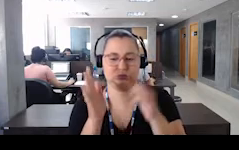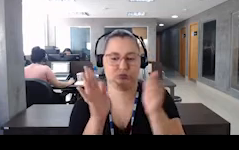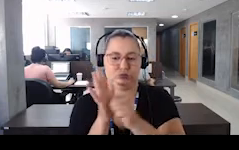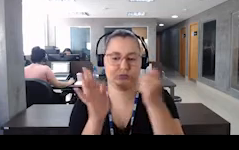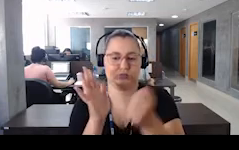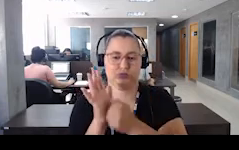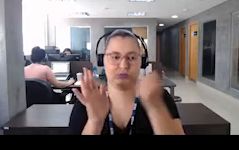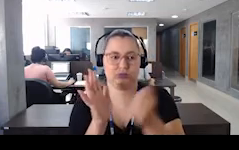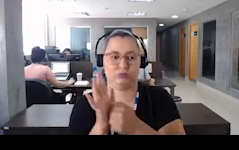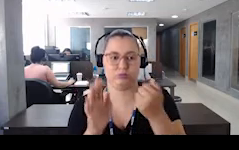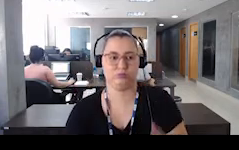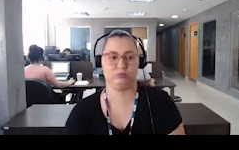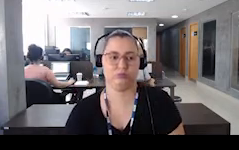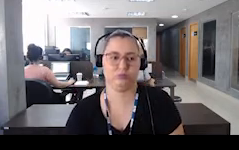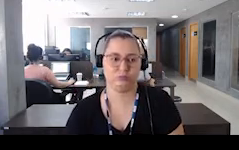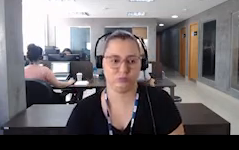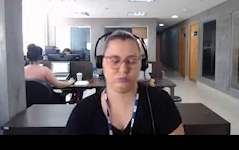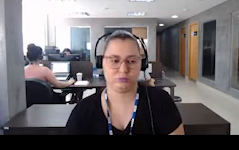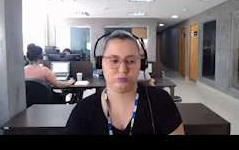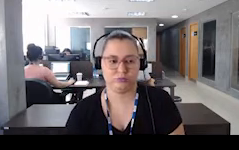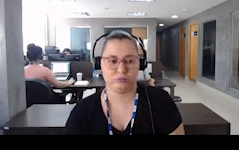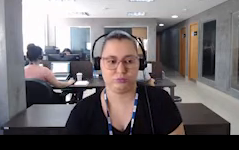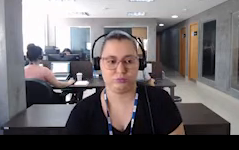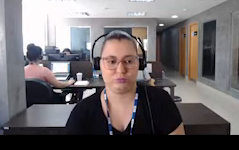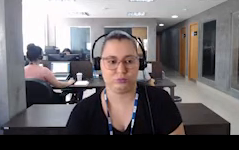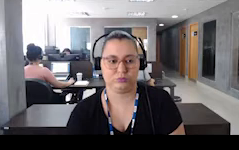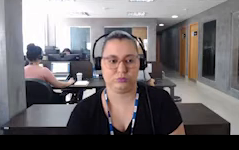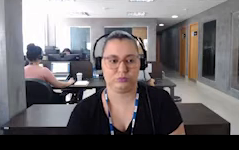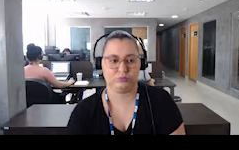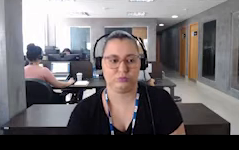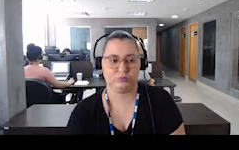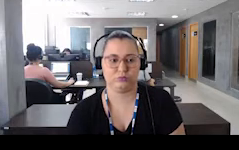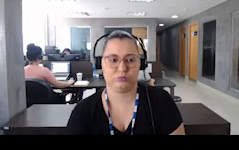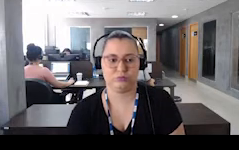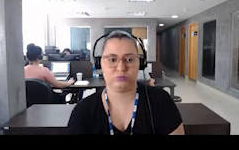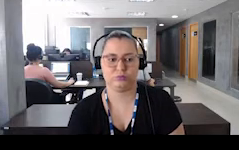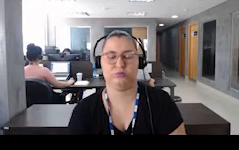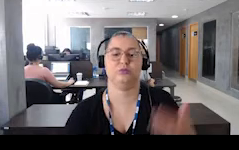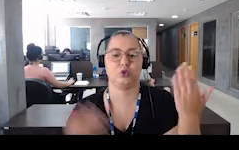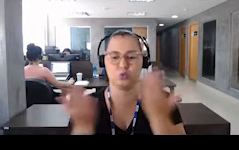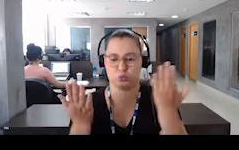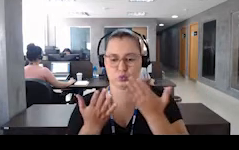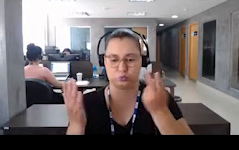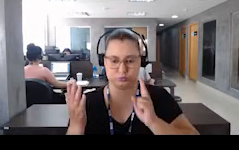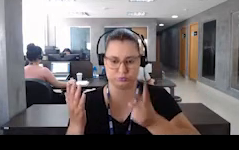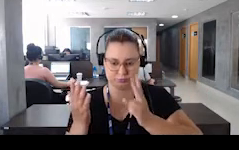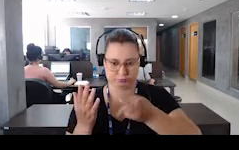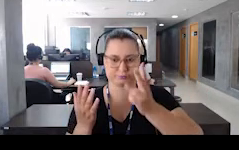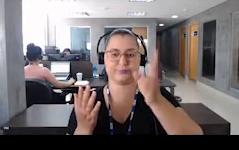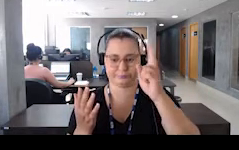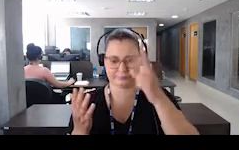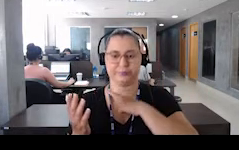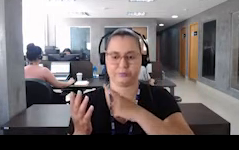abrir a apostila e abrir a situação de aprendizagem. Então, na web de hoje aqui, a gente vai dar